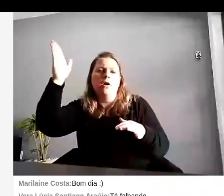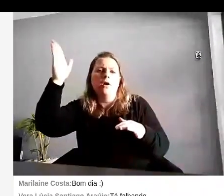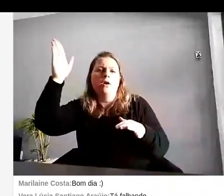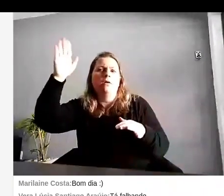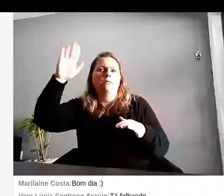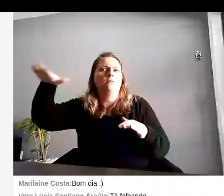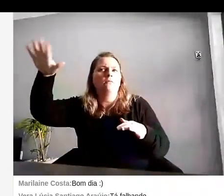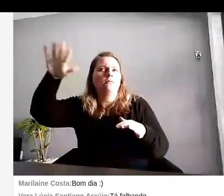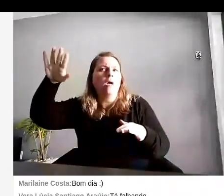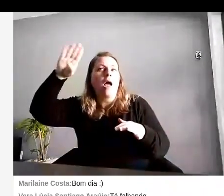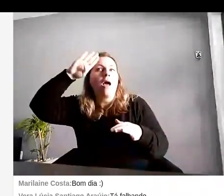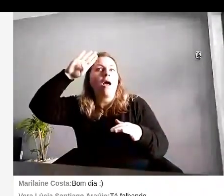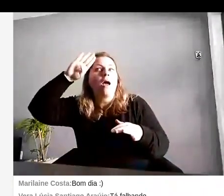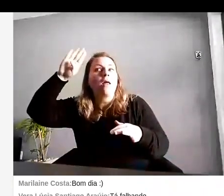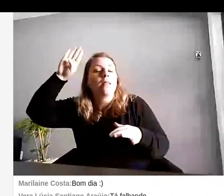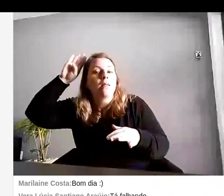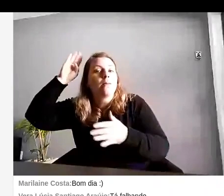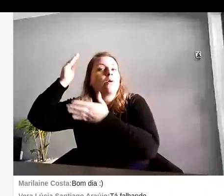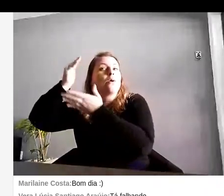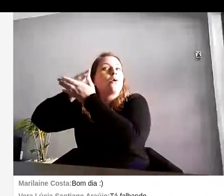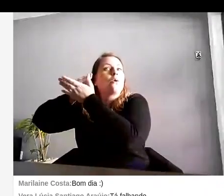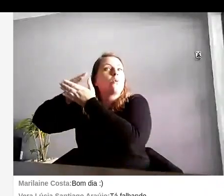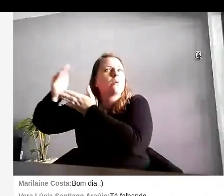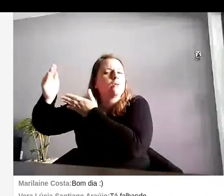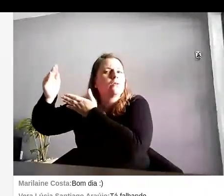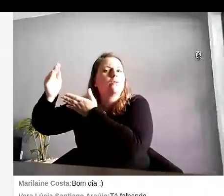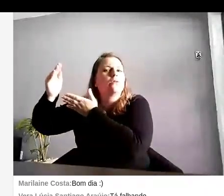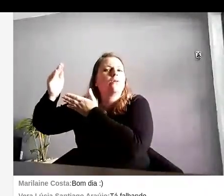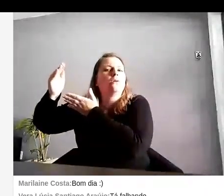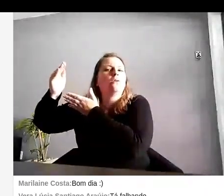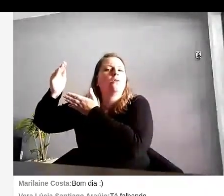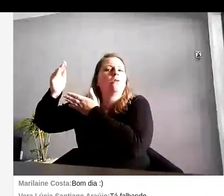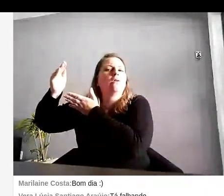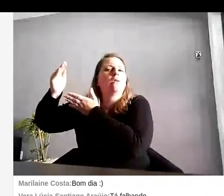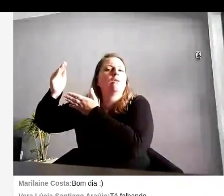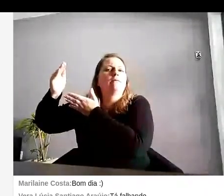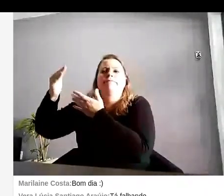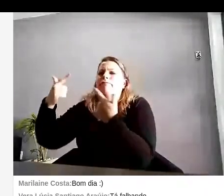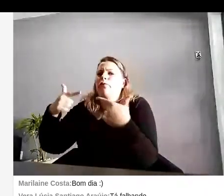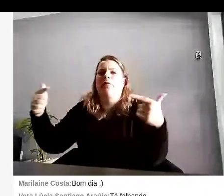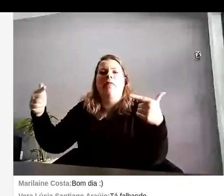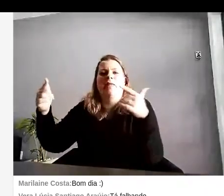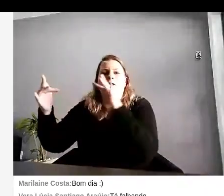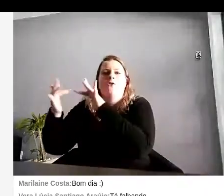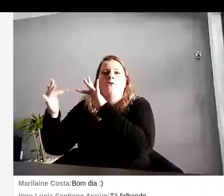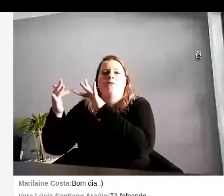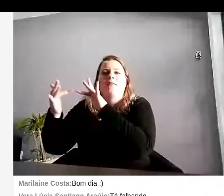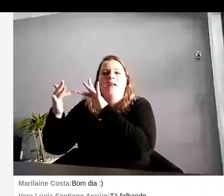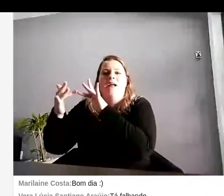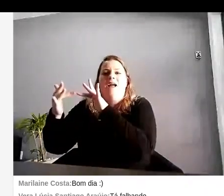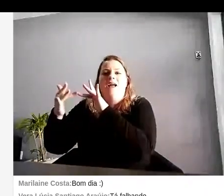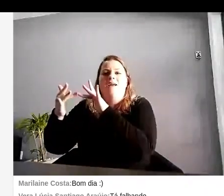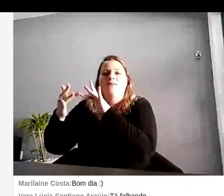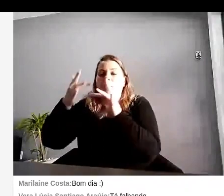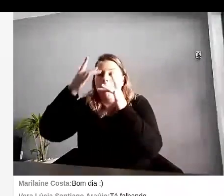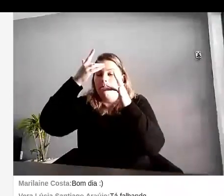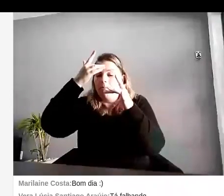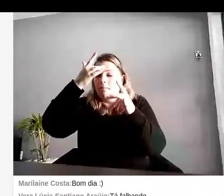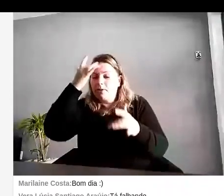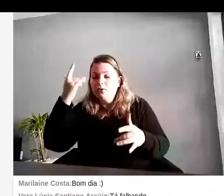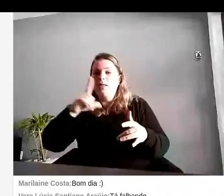acadêmicos, muitos deles sequer têm contato com o público da audiodescrição, então eles fazem audiodescrição sem contato